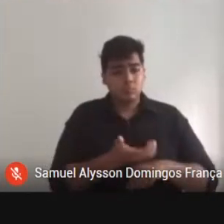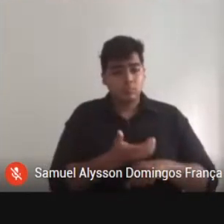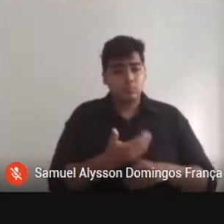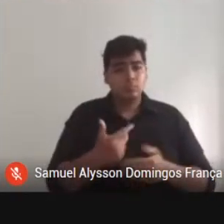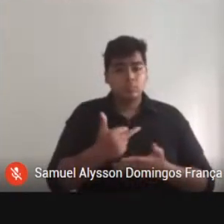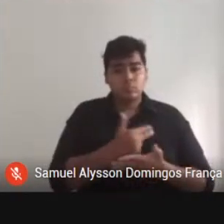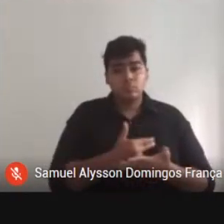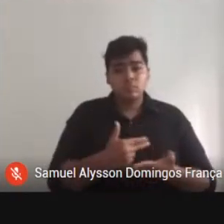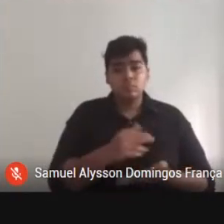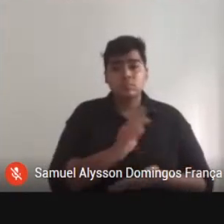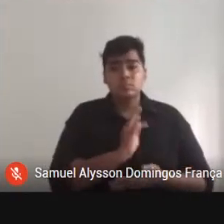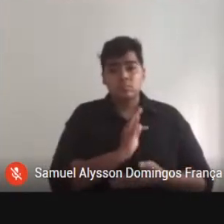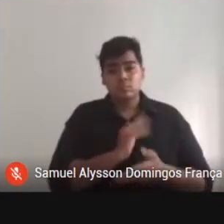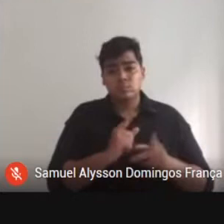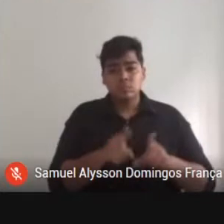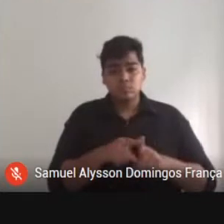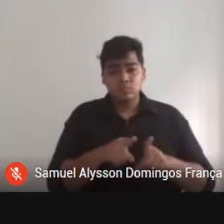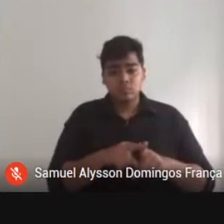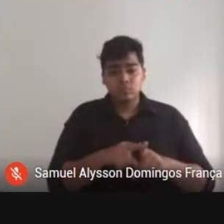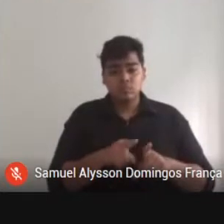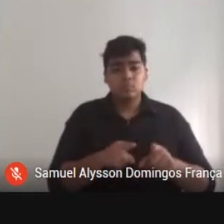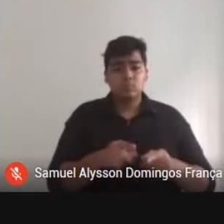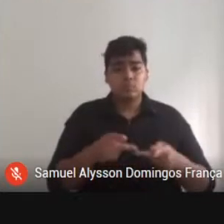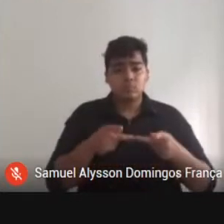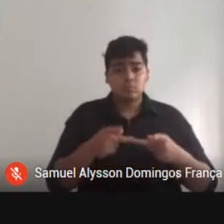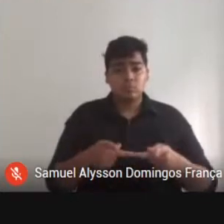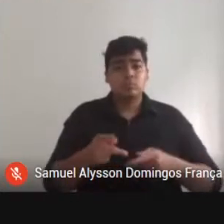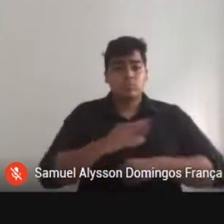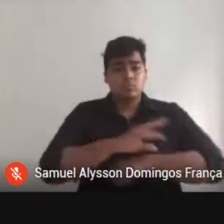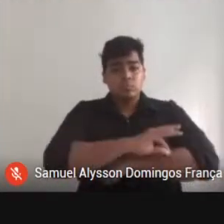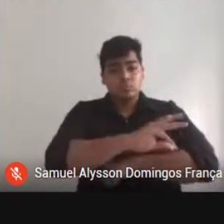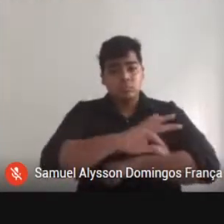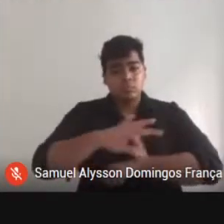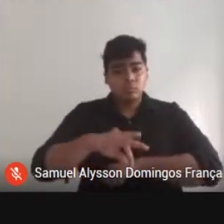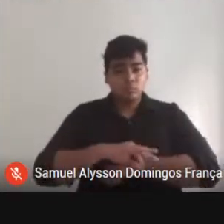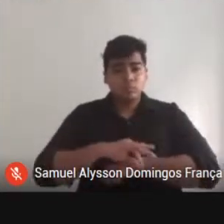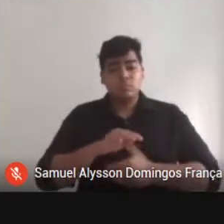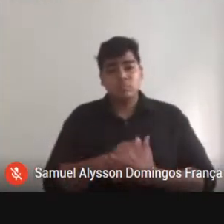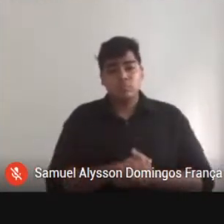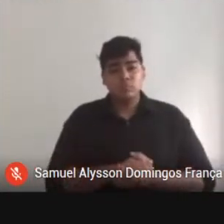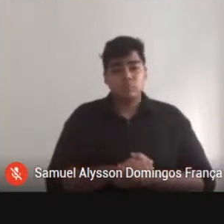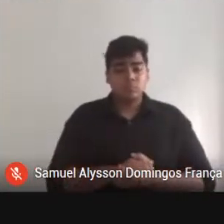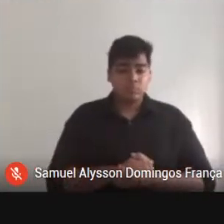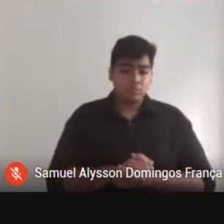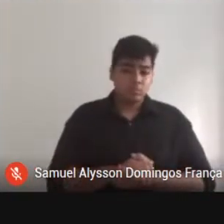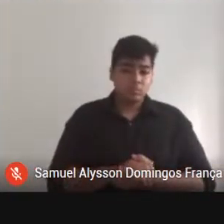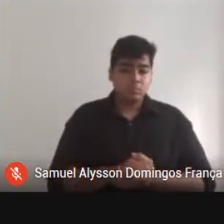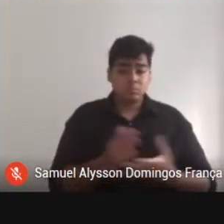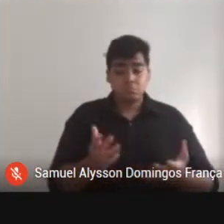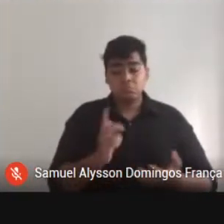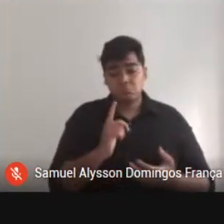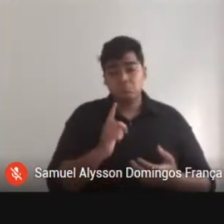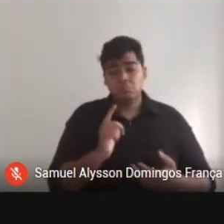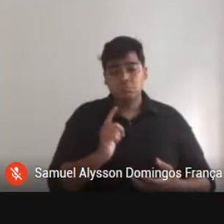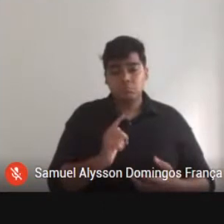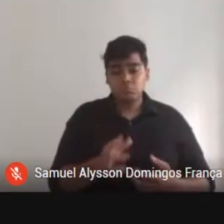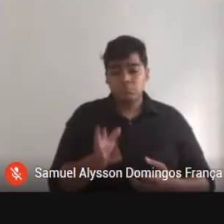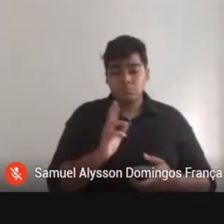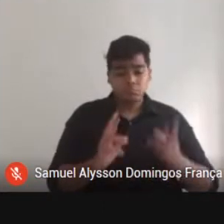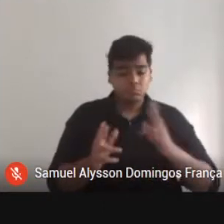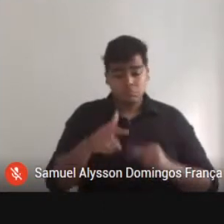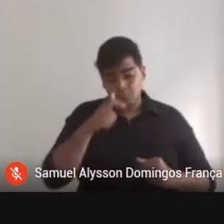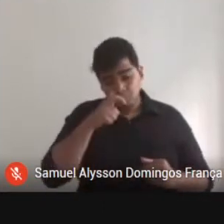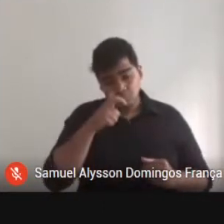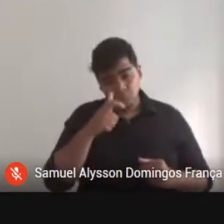desenho arquitetônico e finalizando em projeto arquitetônico. E aí tivemos resultados interessantes, eu continuei